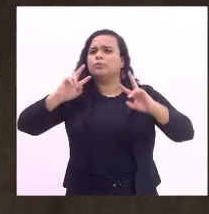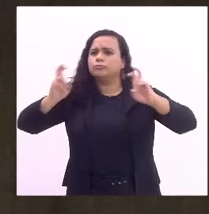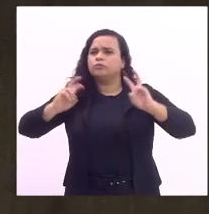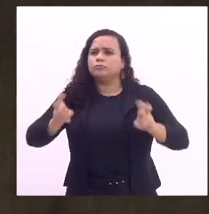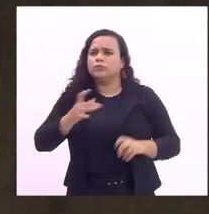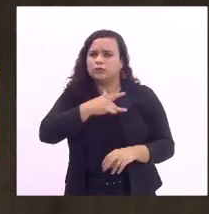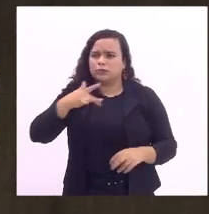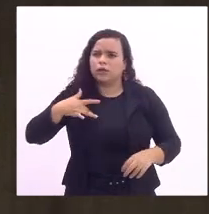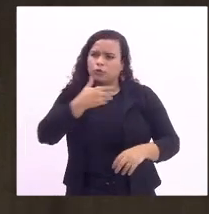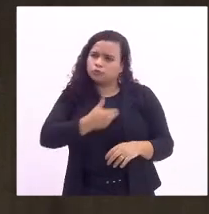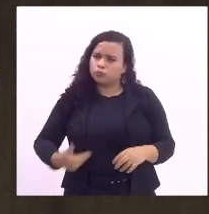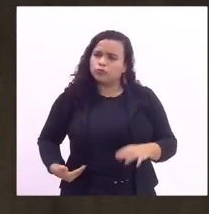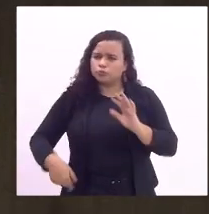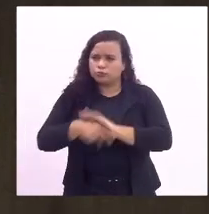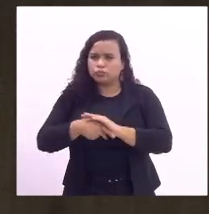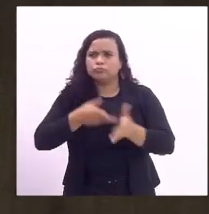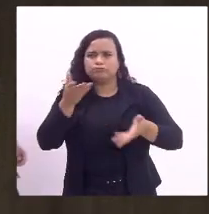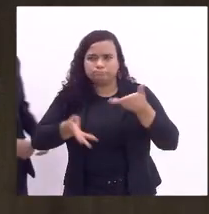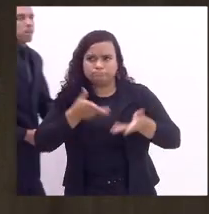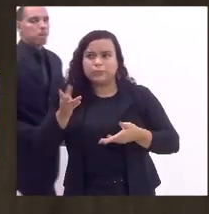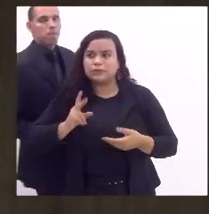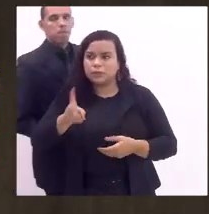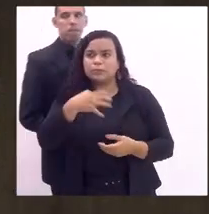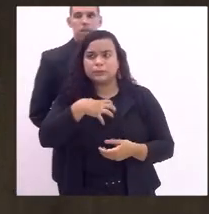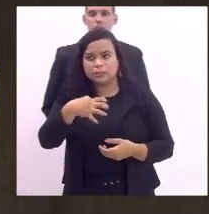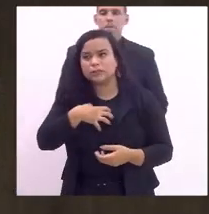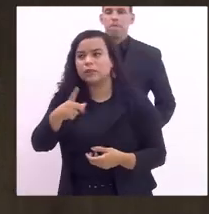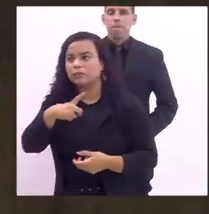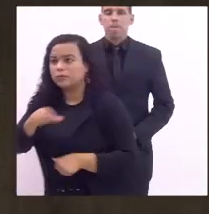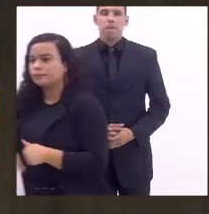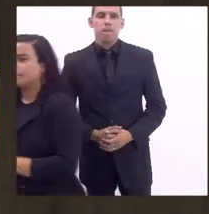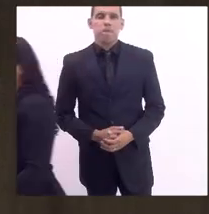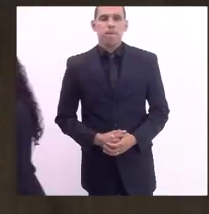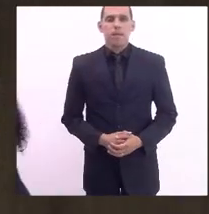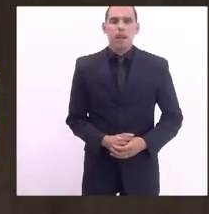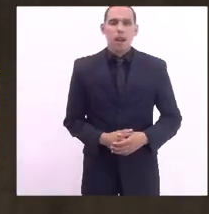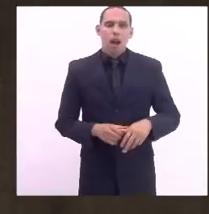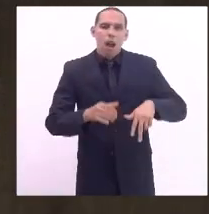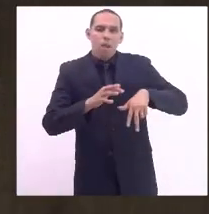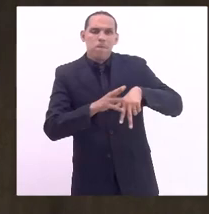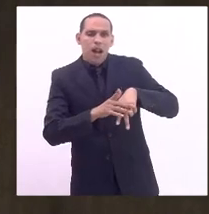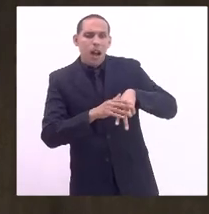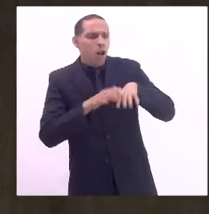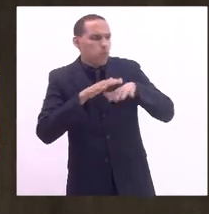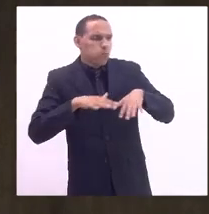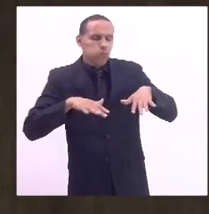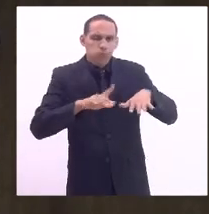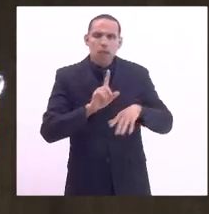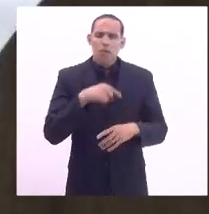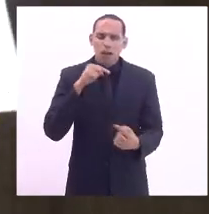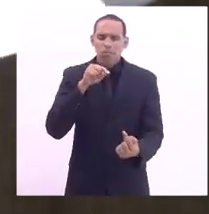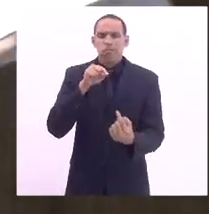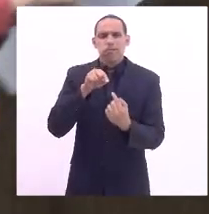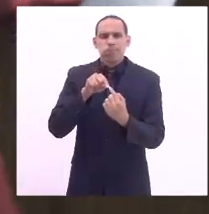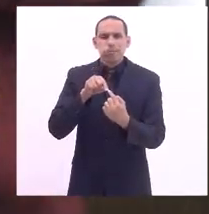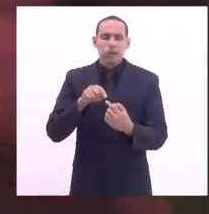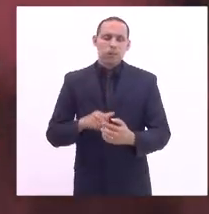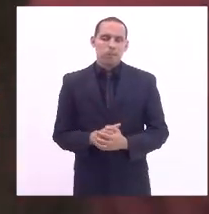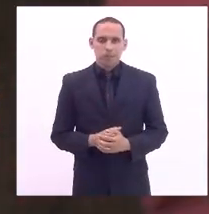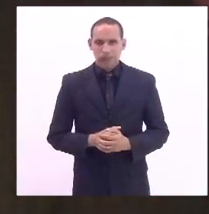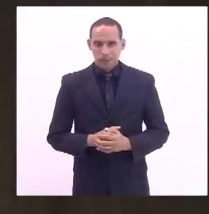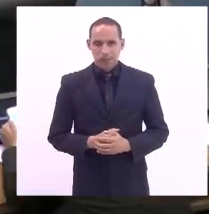de saúde pública, sempre sensível, né, às dores dos pacientes, então nosso parecer é favorável.